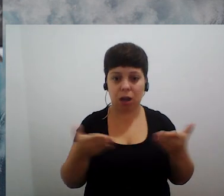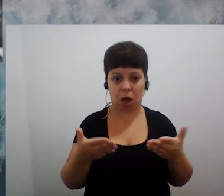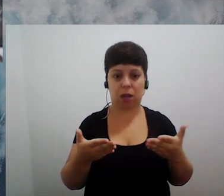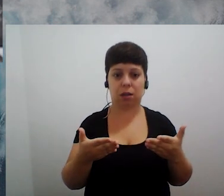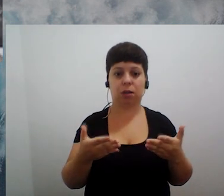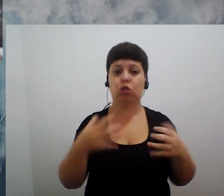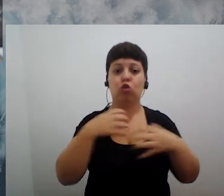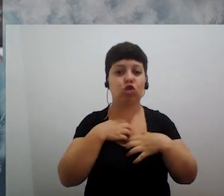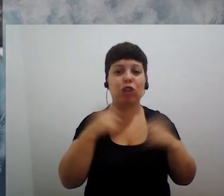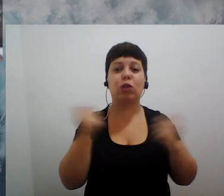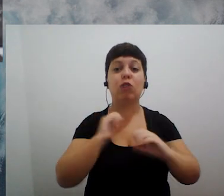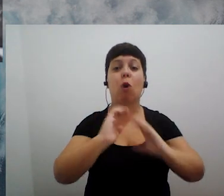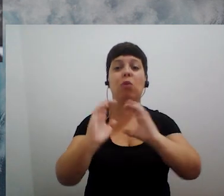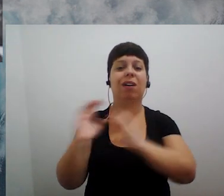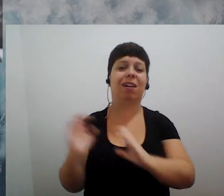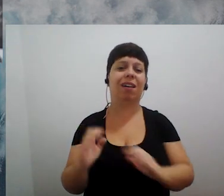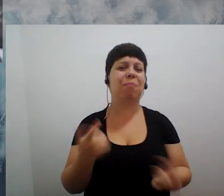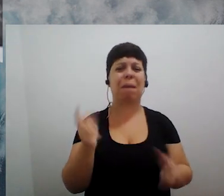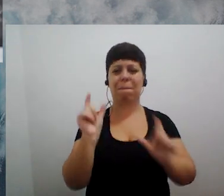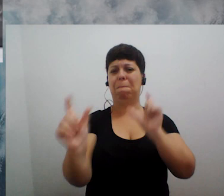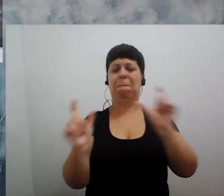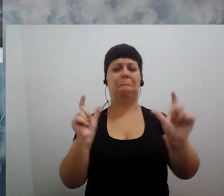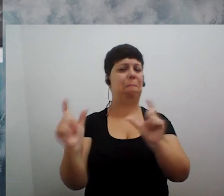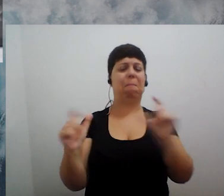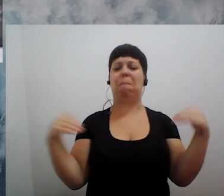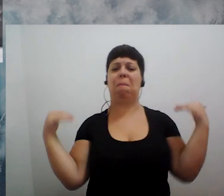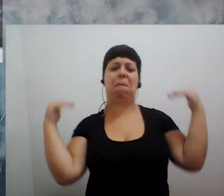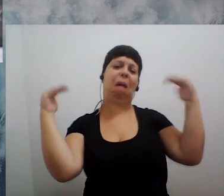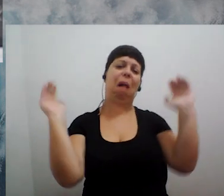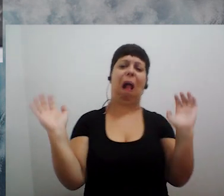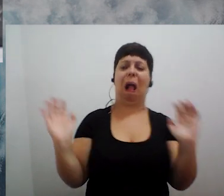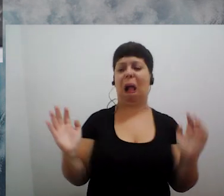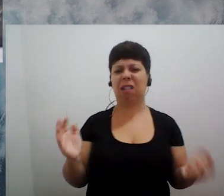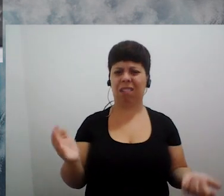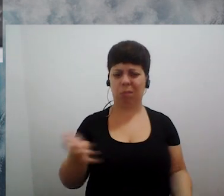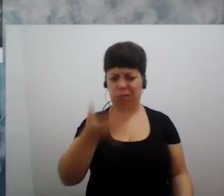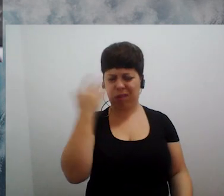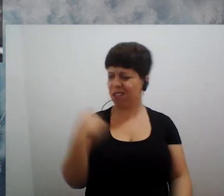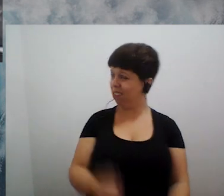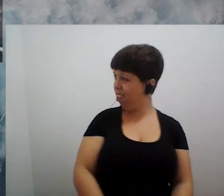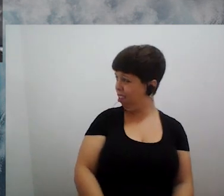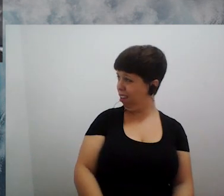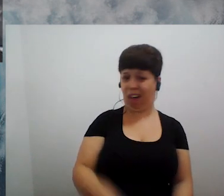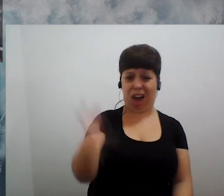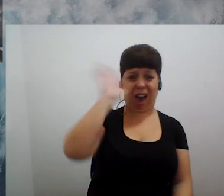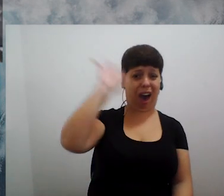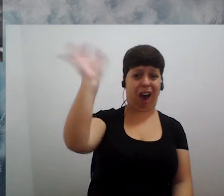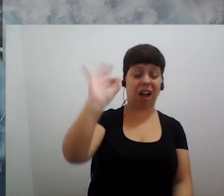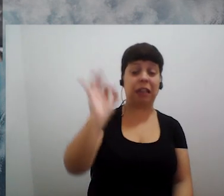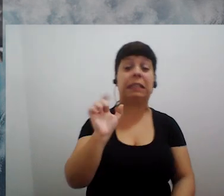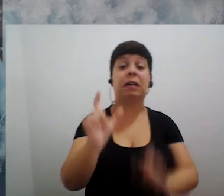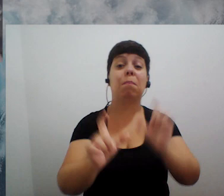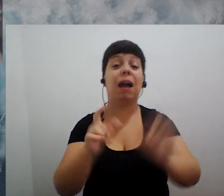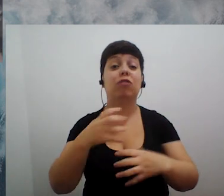e agora, e de um jeito que a gente entenda, porque, cara, não dá para ficar conversando usando vários termos, nada a ver com nada, que ninguém entende.